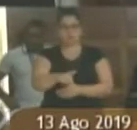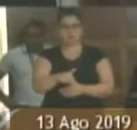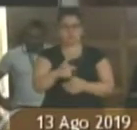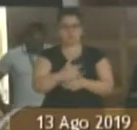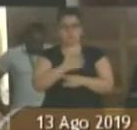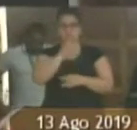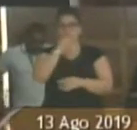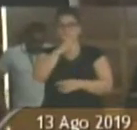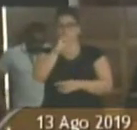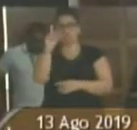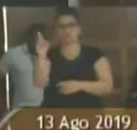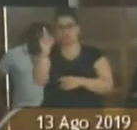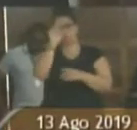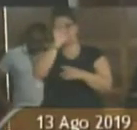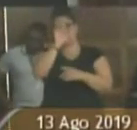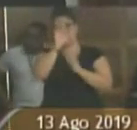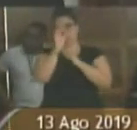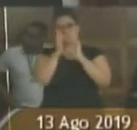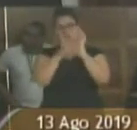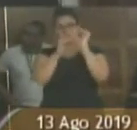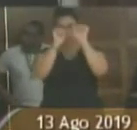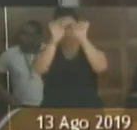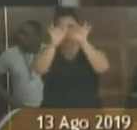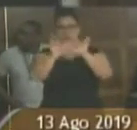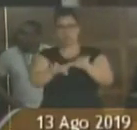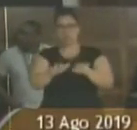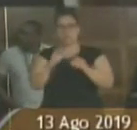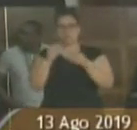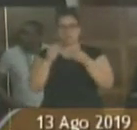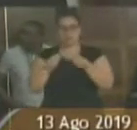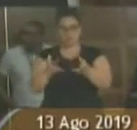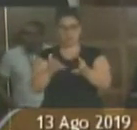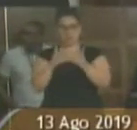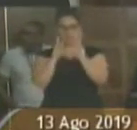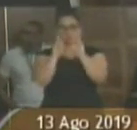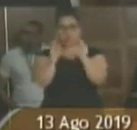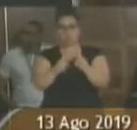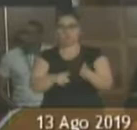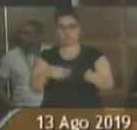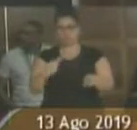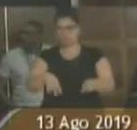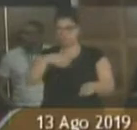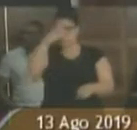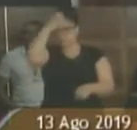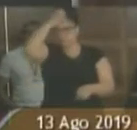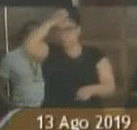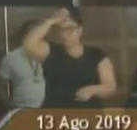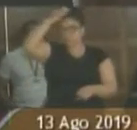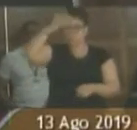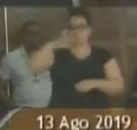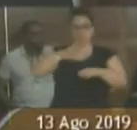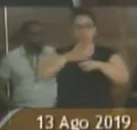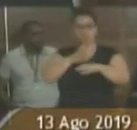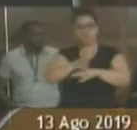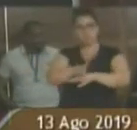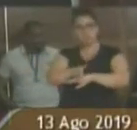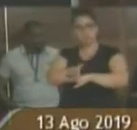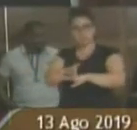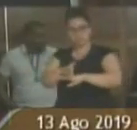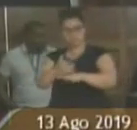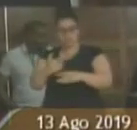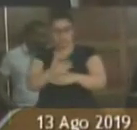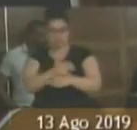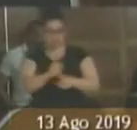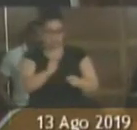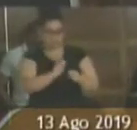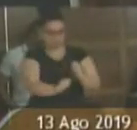Bom dia a todos, que Jesus abençoe e traga paz para o nosso município. Na entrada da cidade estão queimando ônibus,